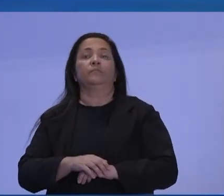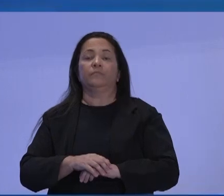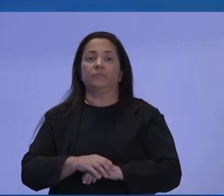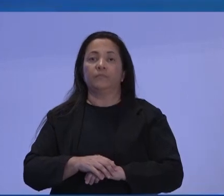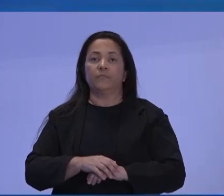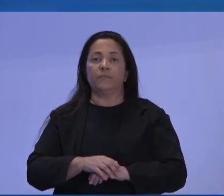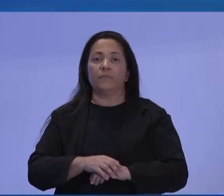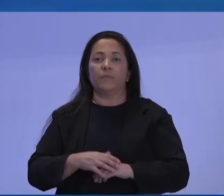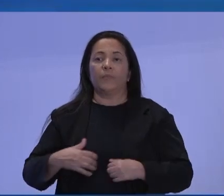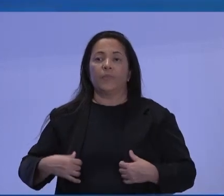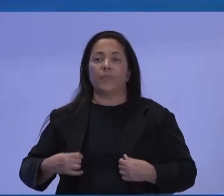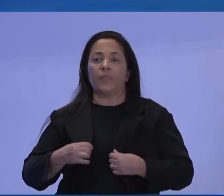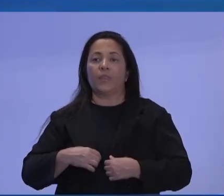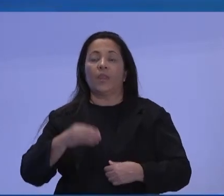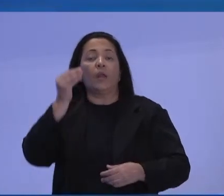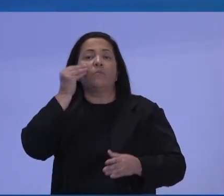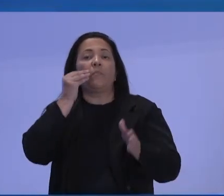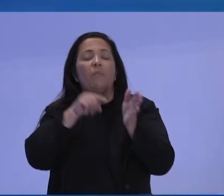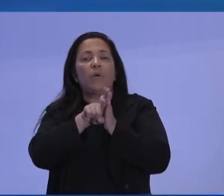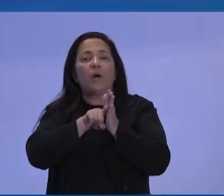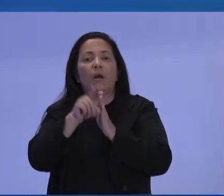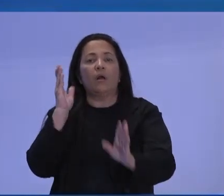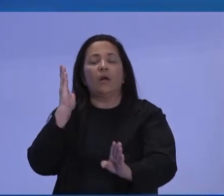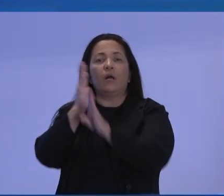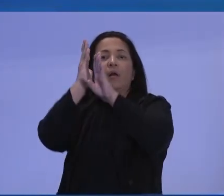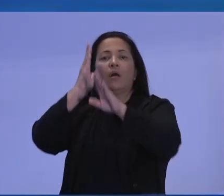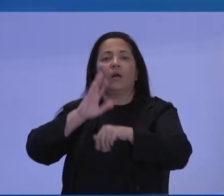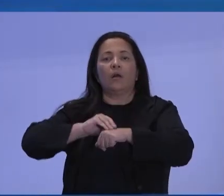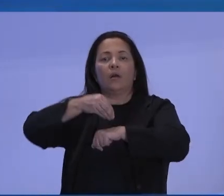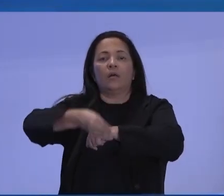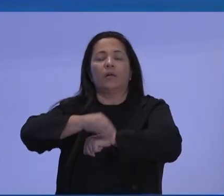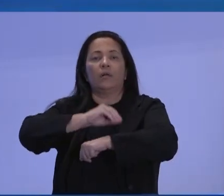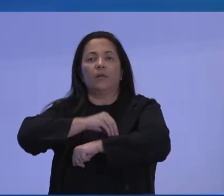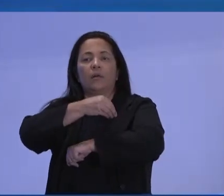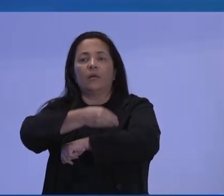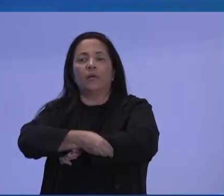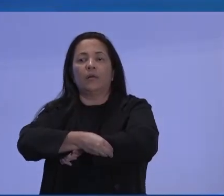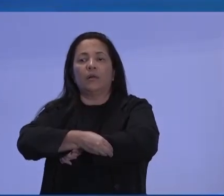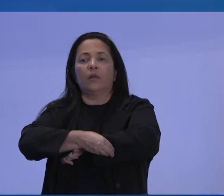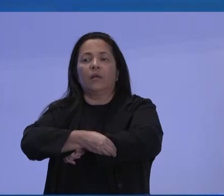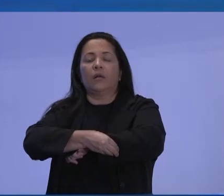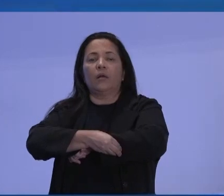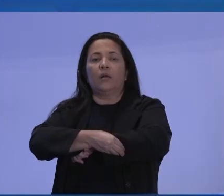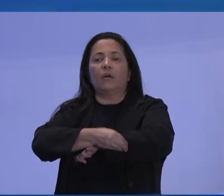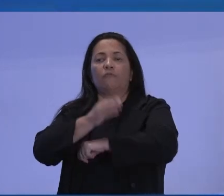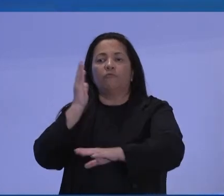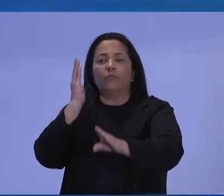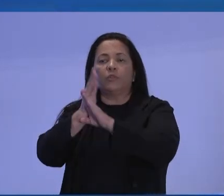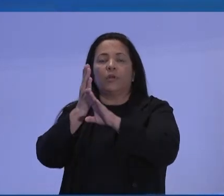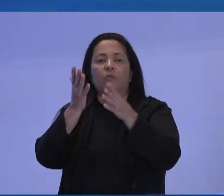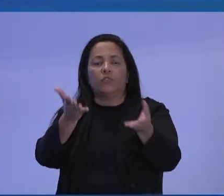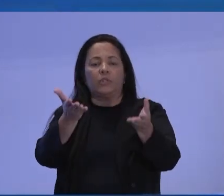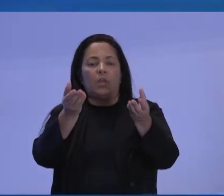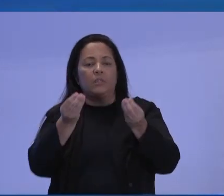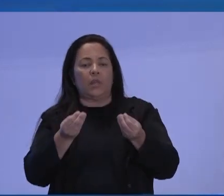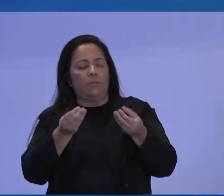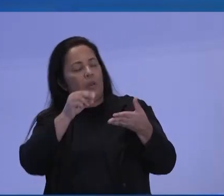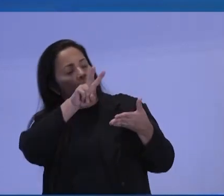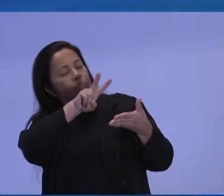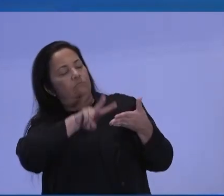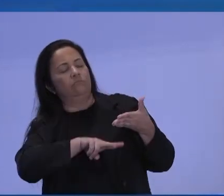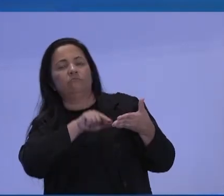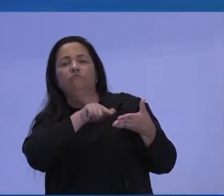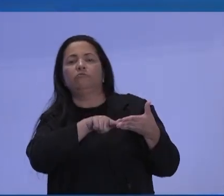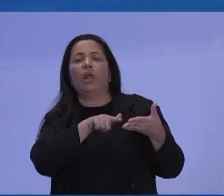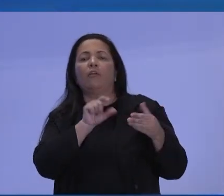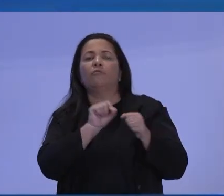Então, assim, o diagnóstico da hanseníase deve ser recebido de modo semelhante ao de outras doenças curáveis.